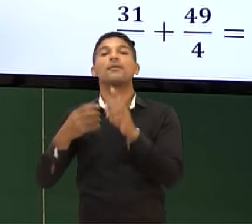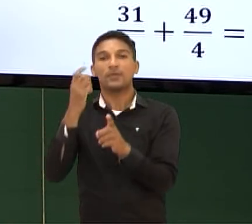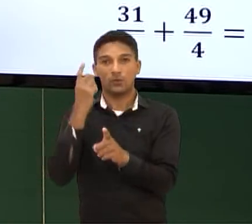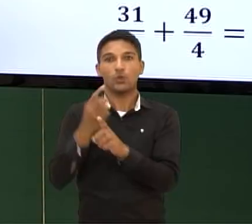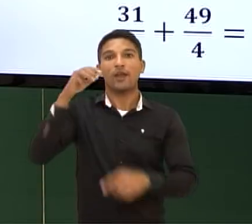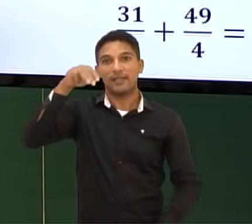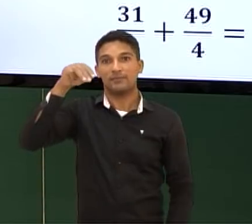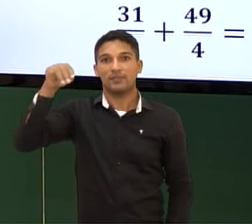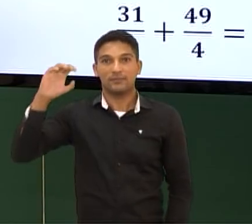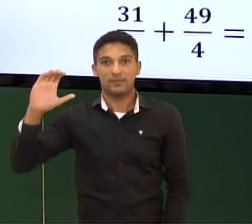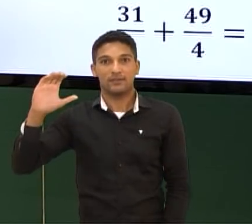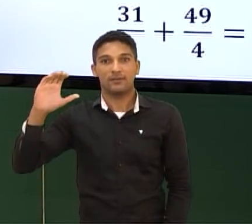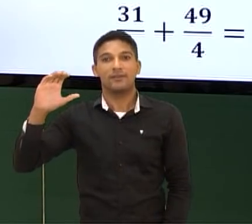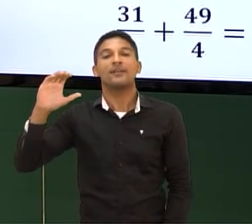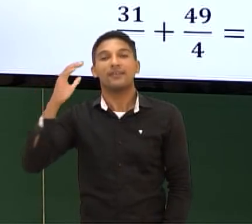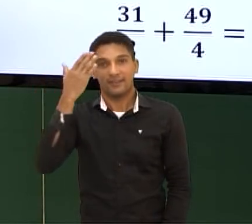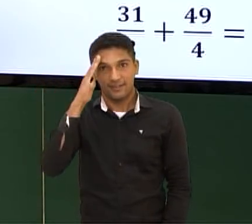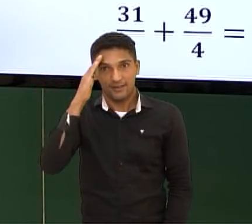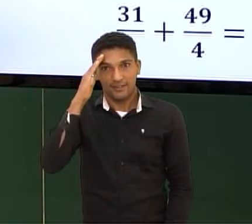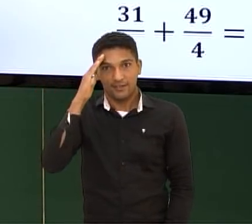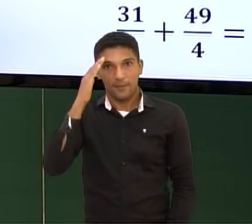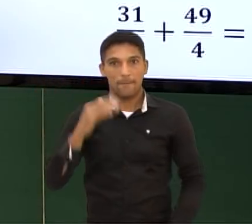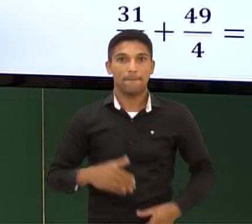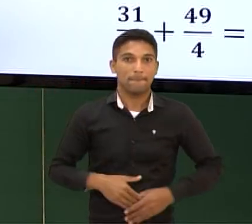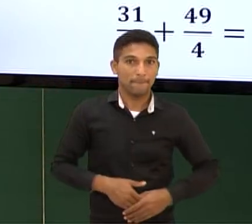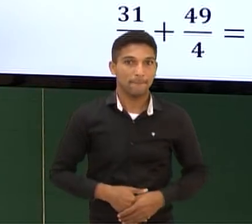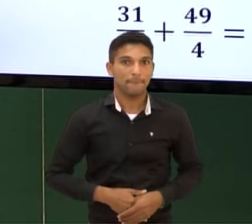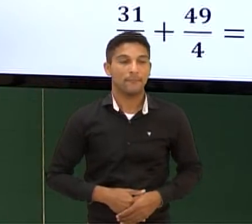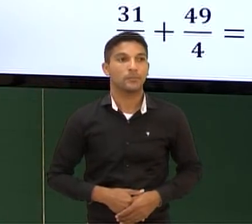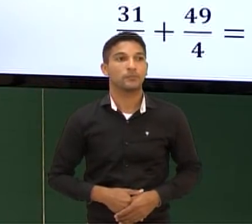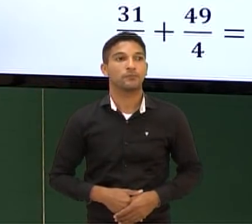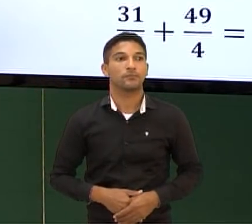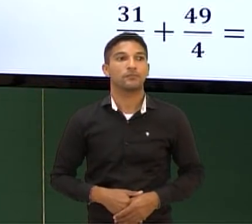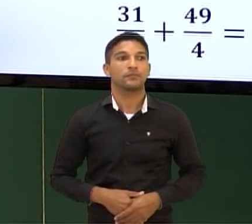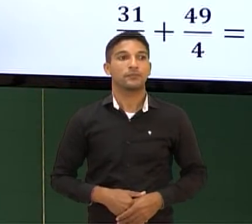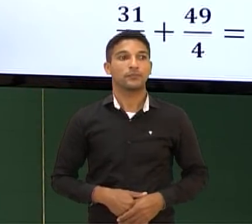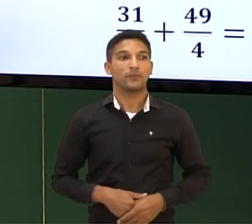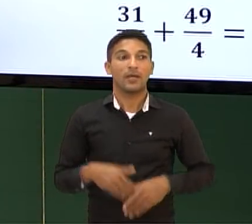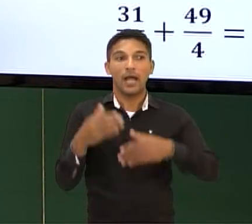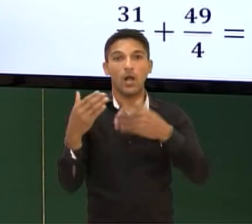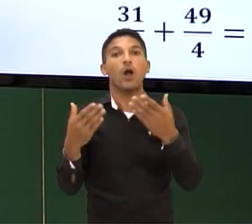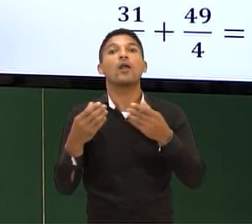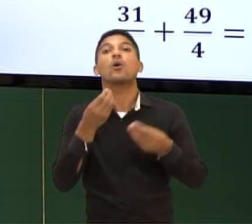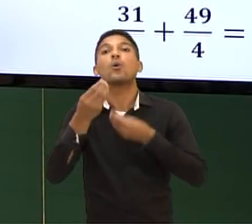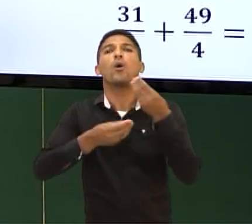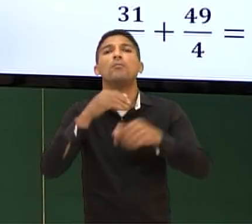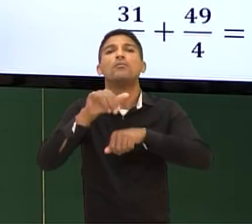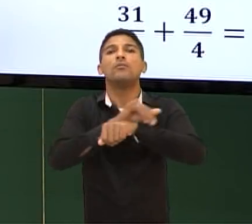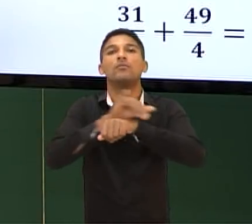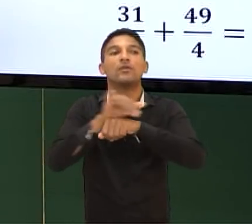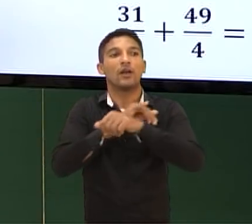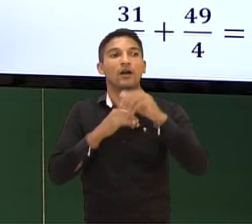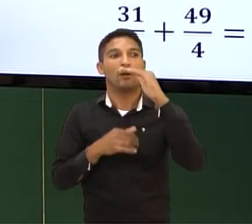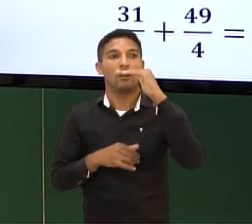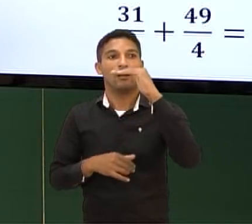o menor múltiplo comum entre os 2. Lembrando que aqui, agora eu faço o quê? 4,